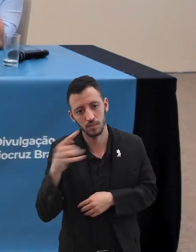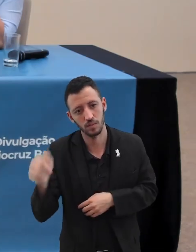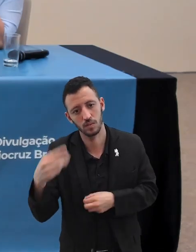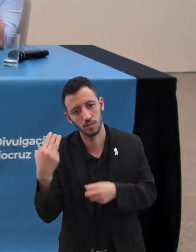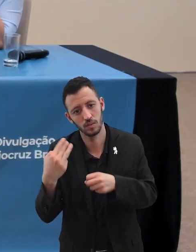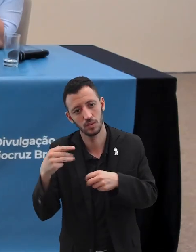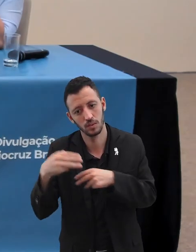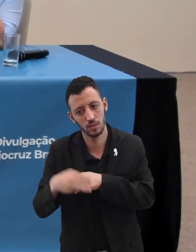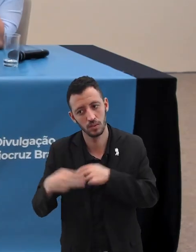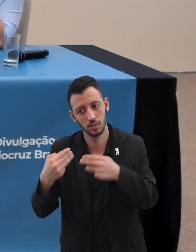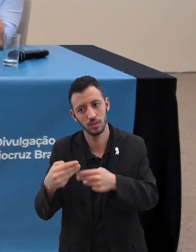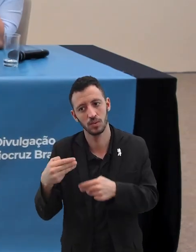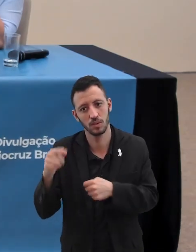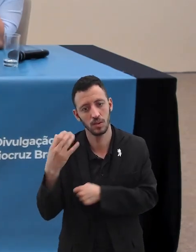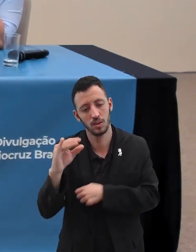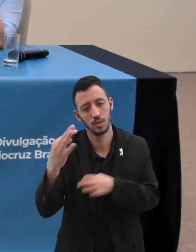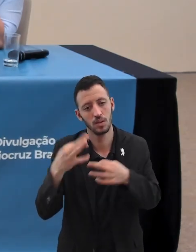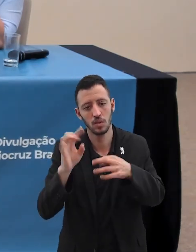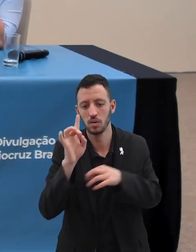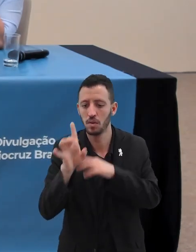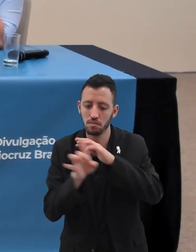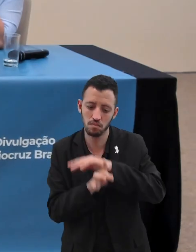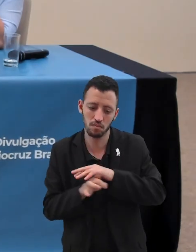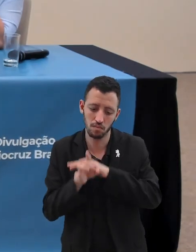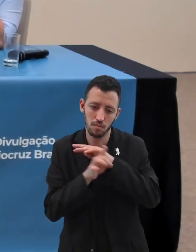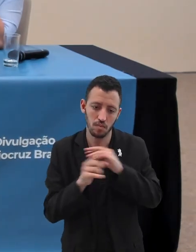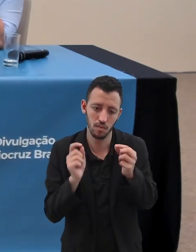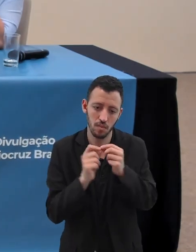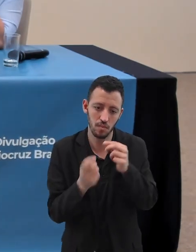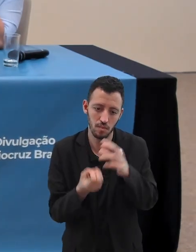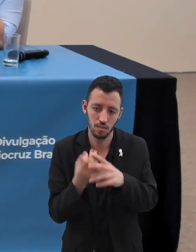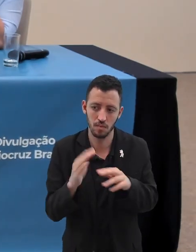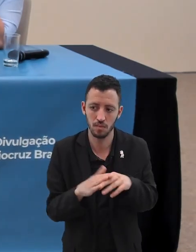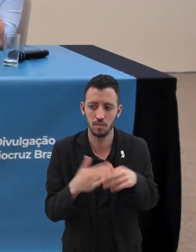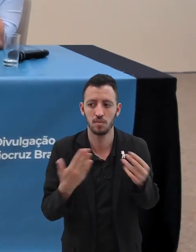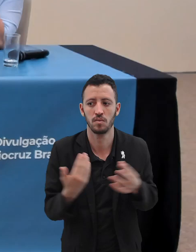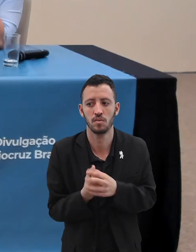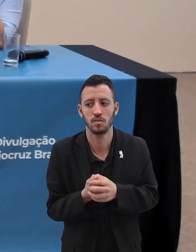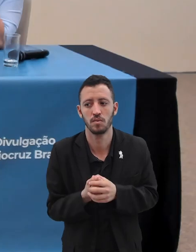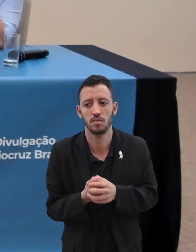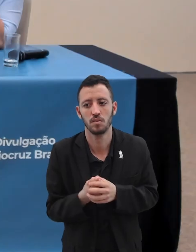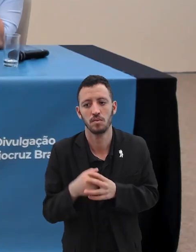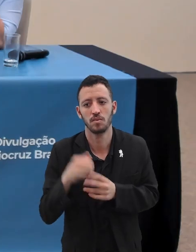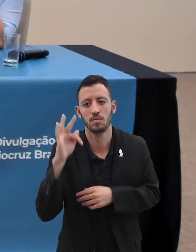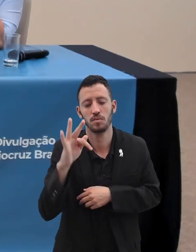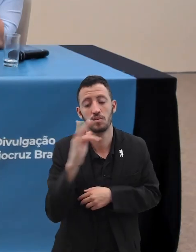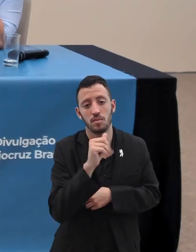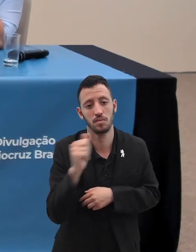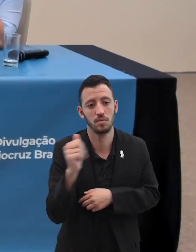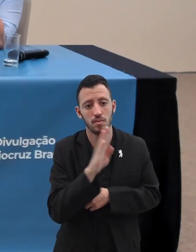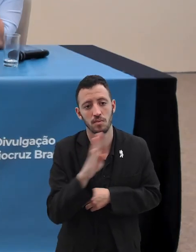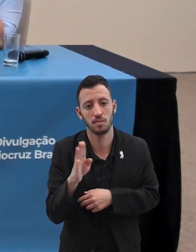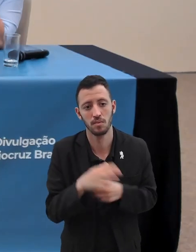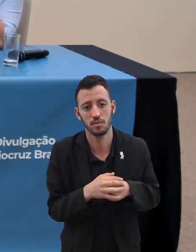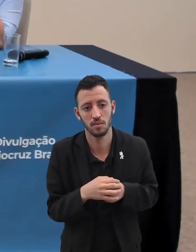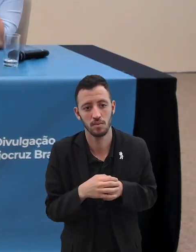Ministério de Ciência e Tecnologia, só uma pesquisa que foi feita pela